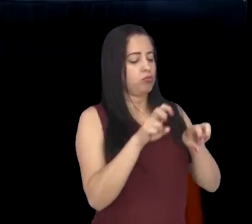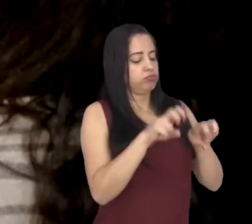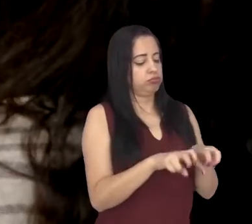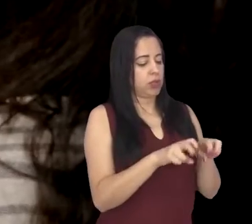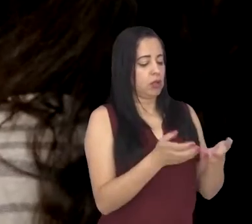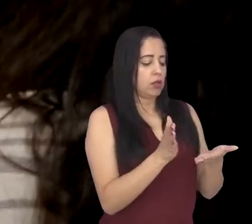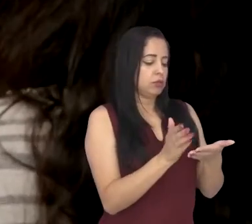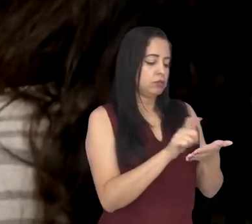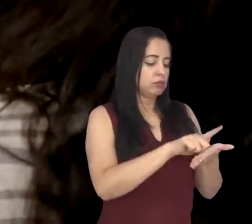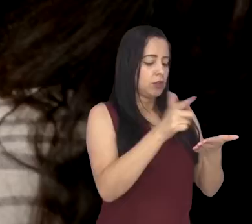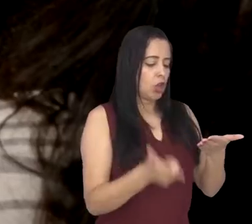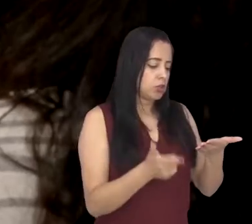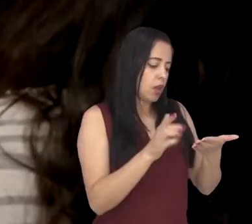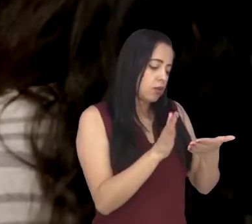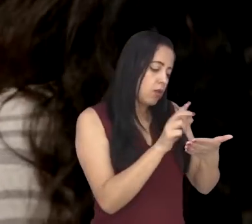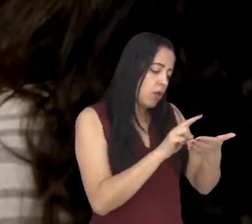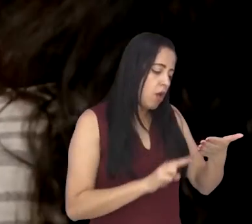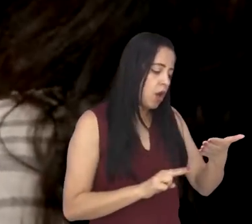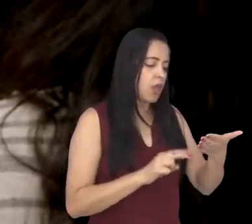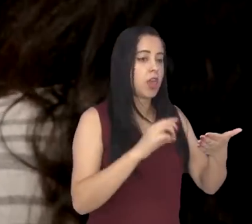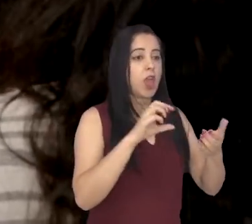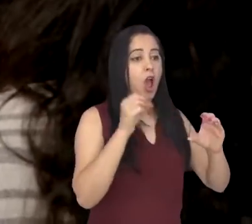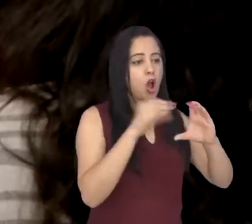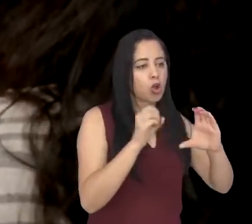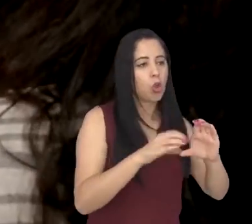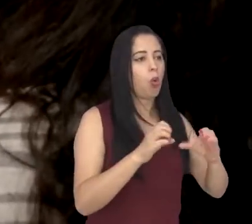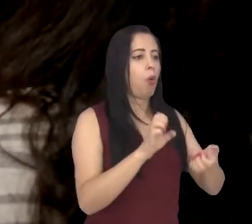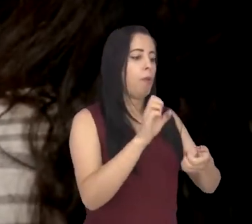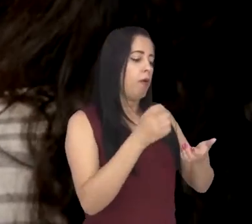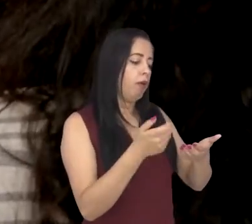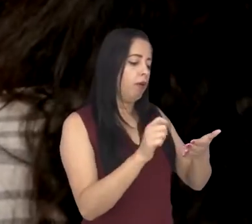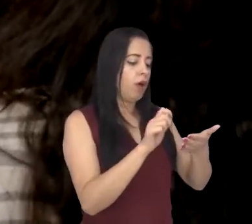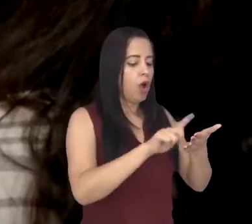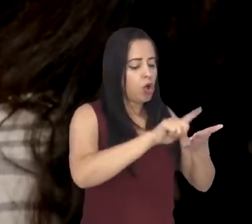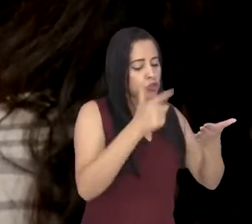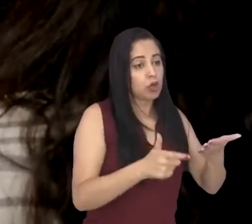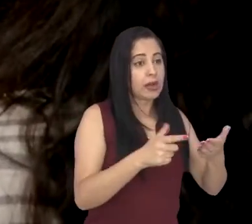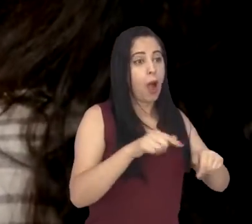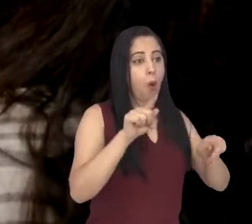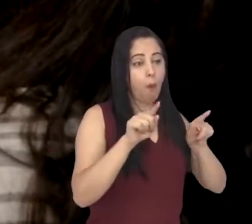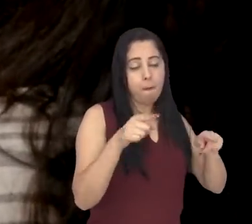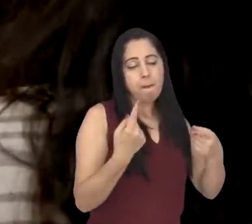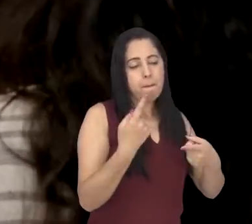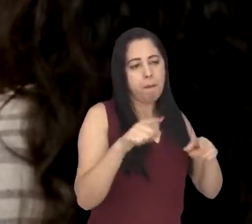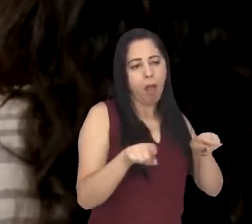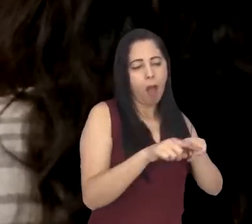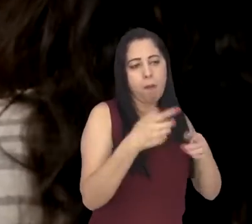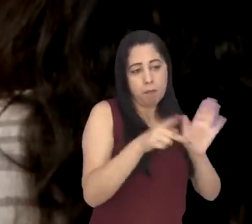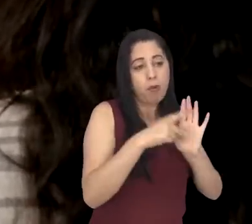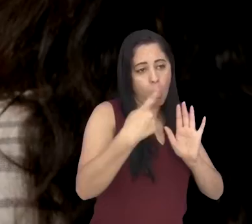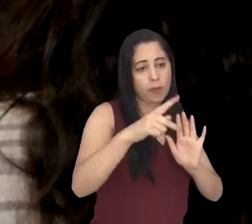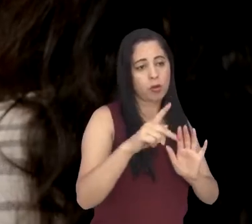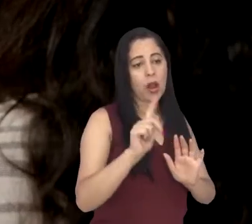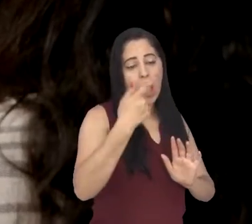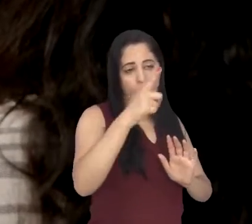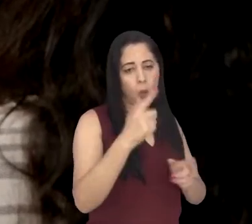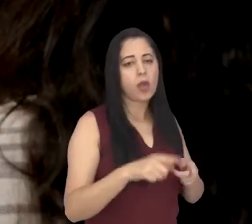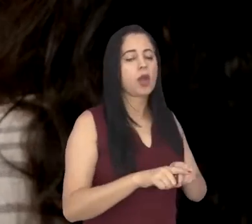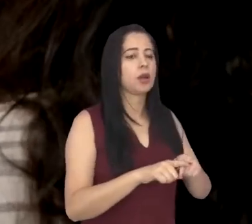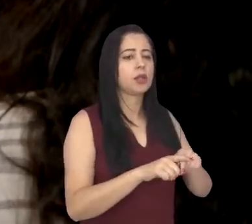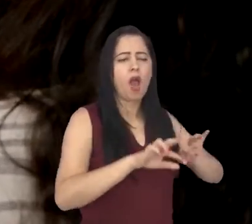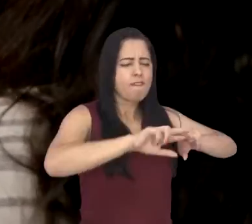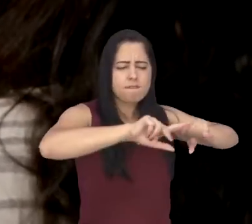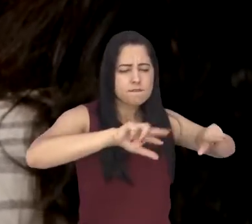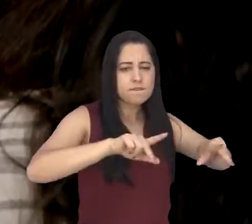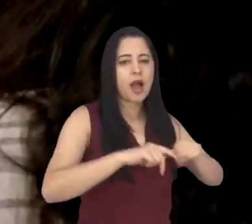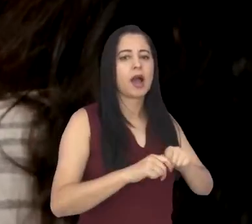Jornal do Brasil, lia o Globo, lia a Folha, o Estado, o Jornal de Goiânia, fazendo hora para ver se dava uma chance para me sair para uma